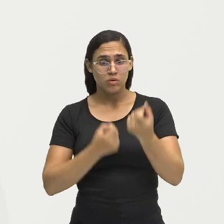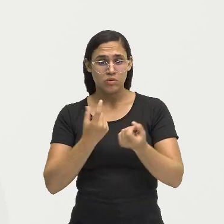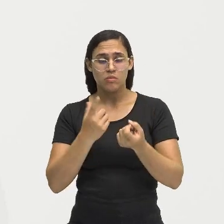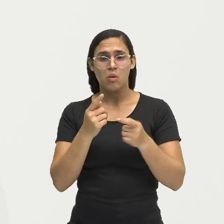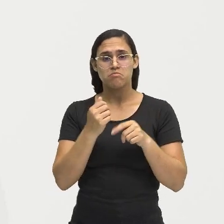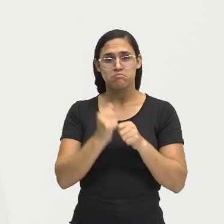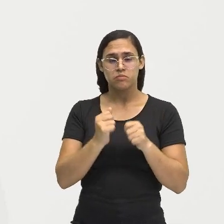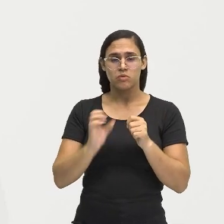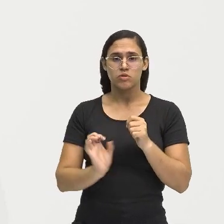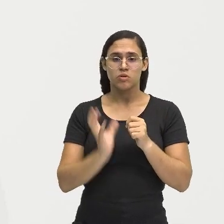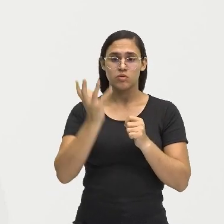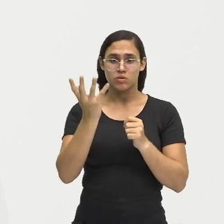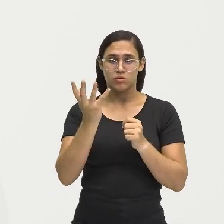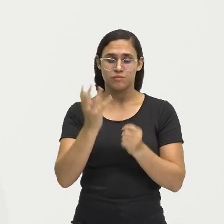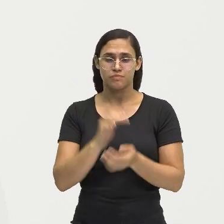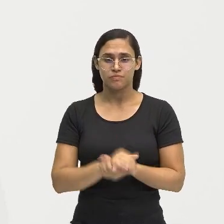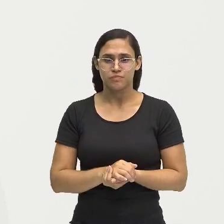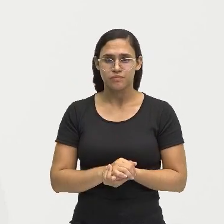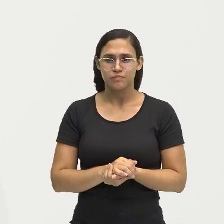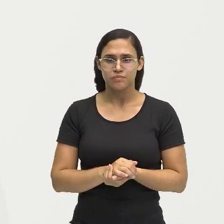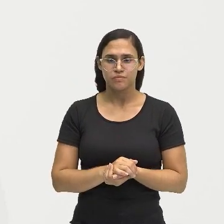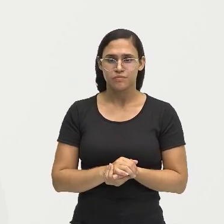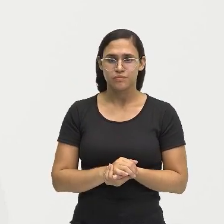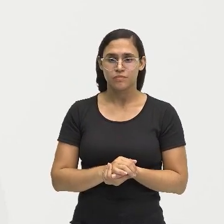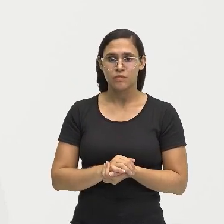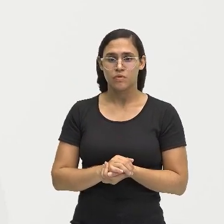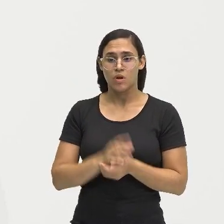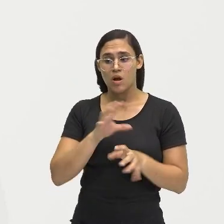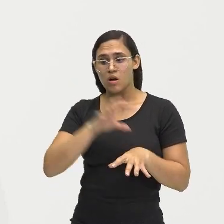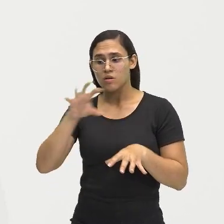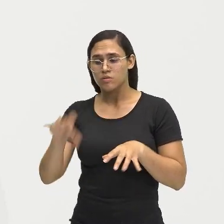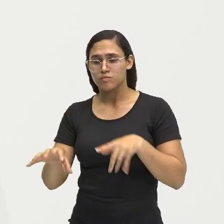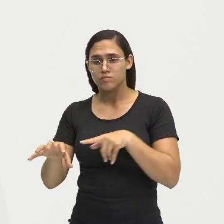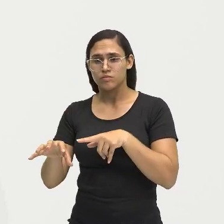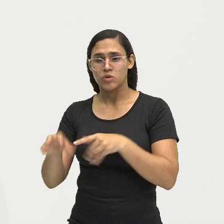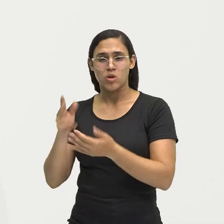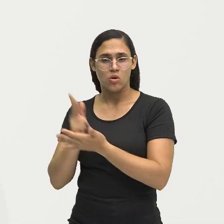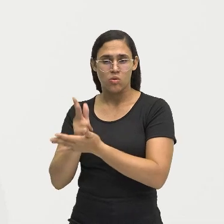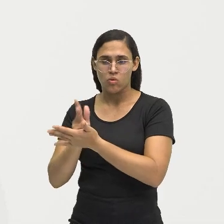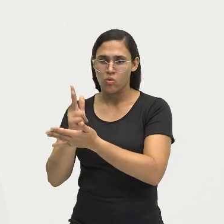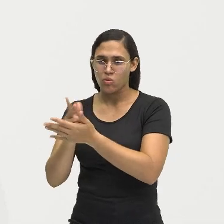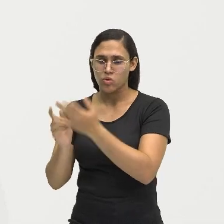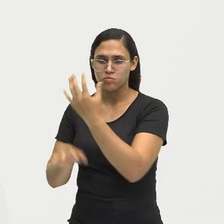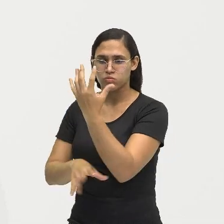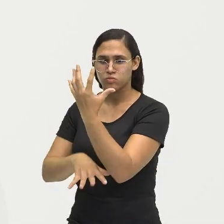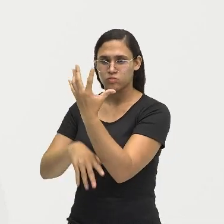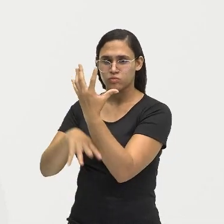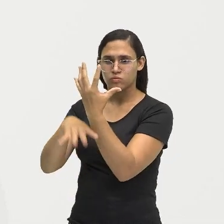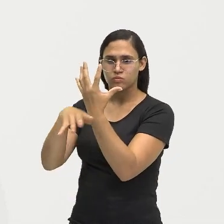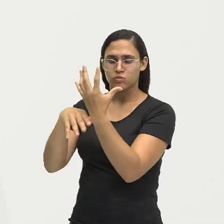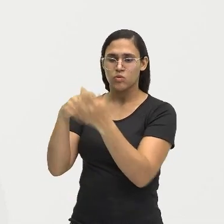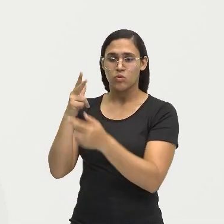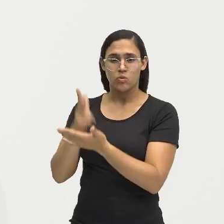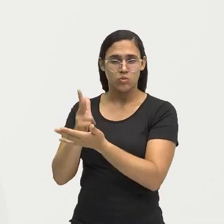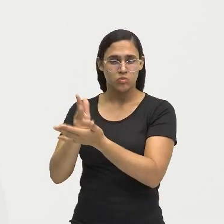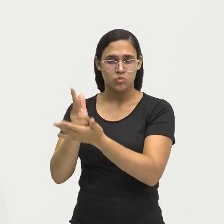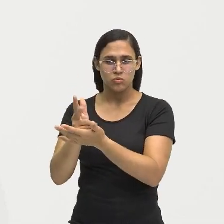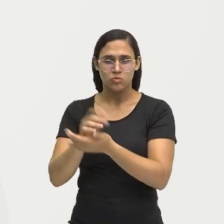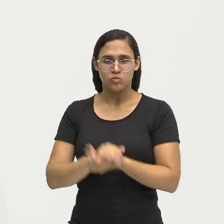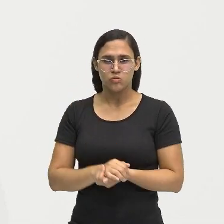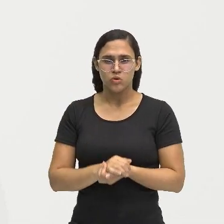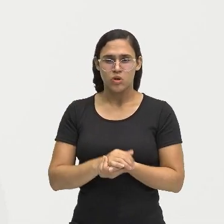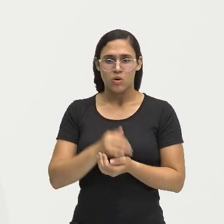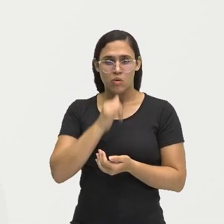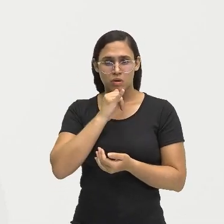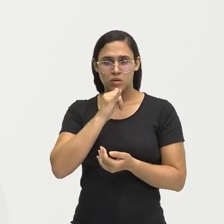livre de ser inundada. E as que são inundáveis regularmente, né? Vamos ter aí as de várzea, que são ali